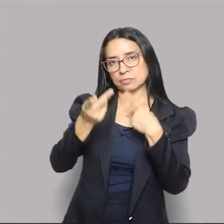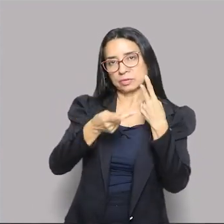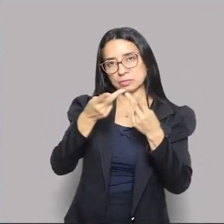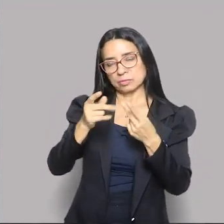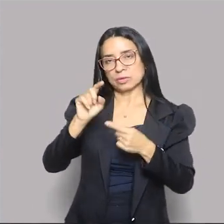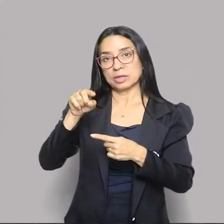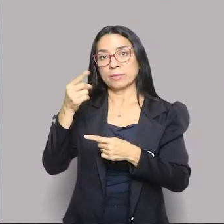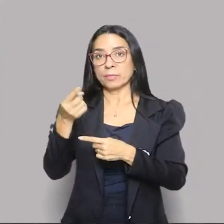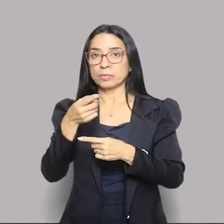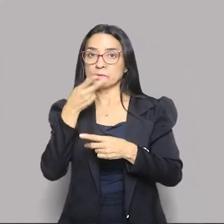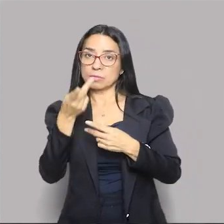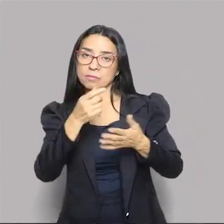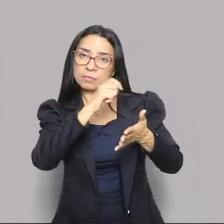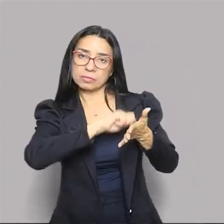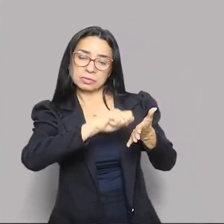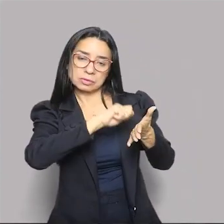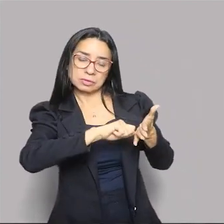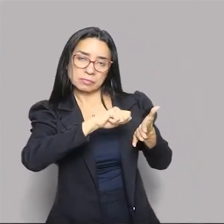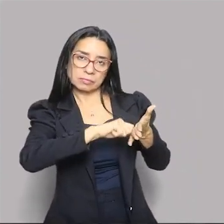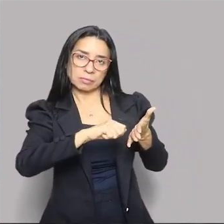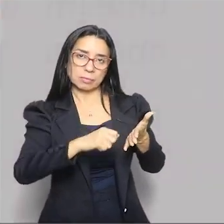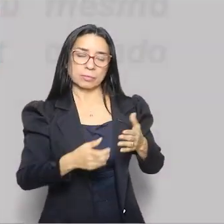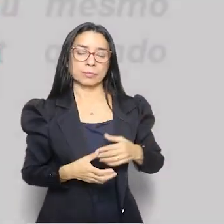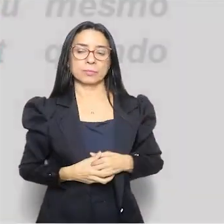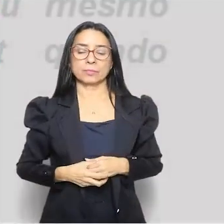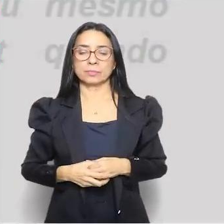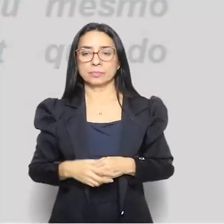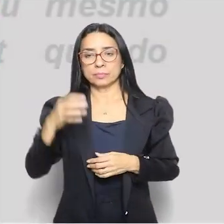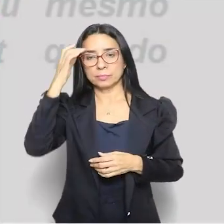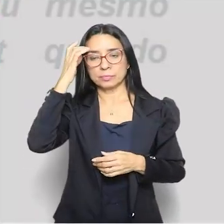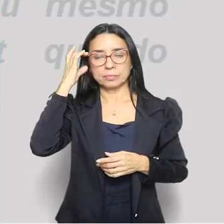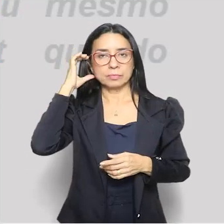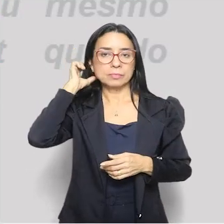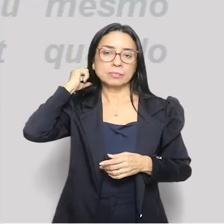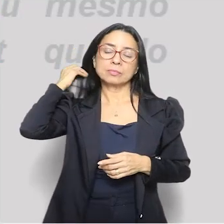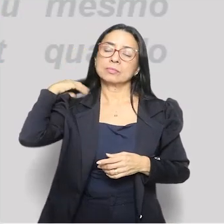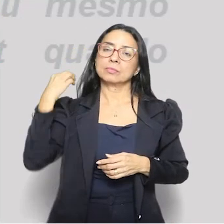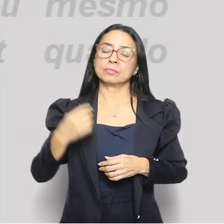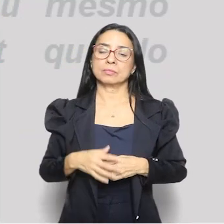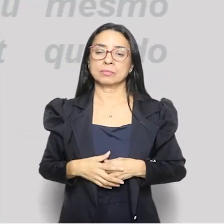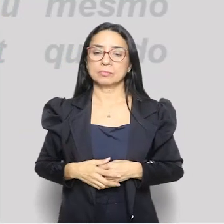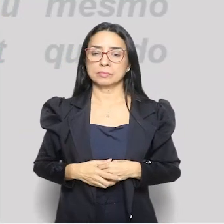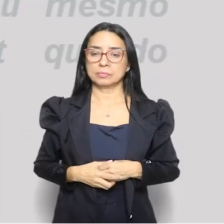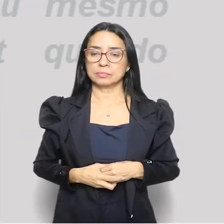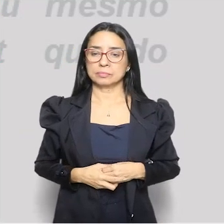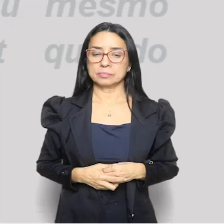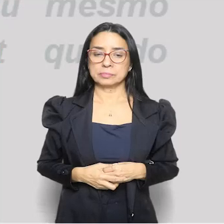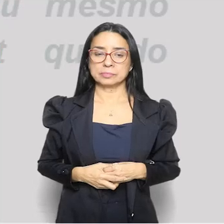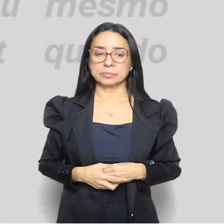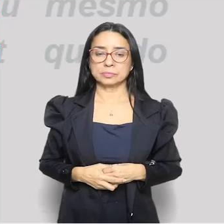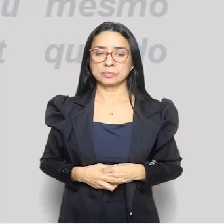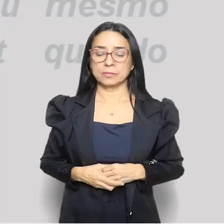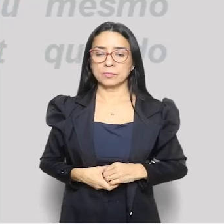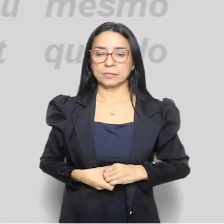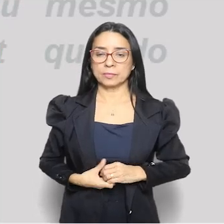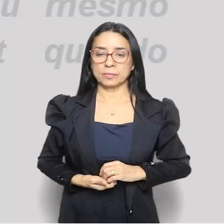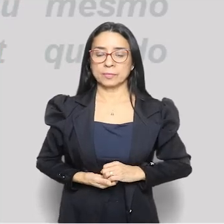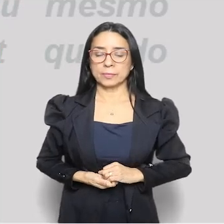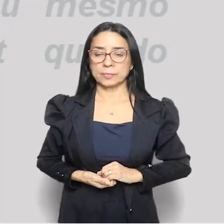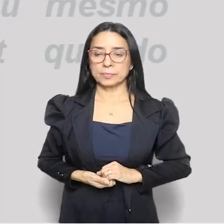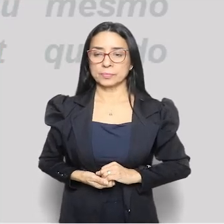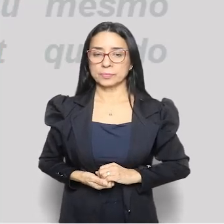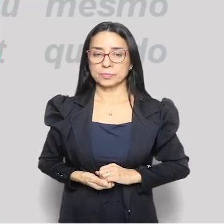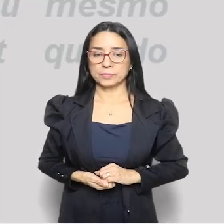dizer a seguir. Então fica assim, ó. Tendo isso em vista, infere-se que populações cujo acesso aos meios